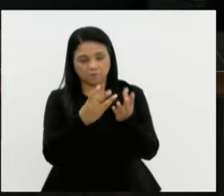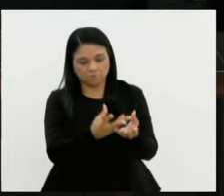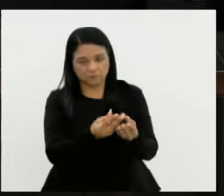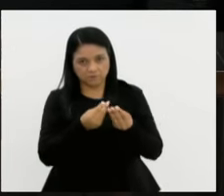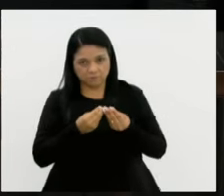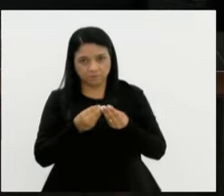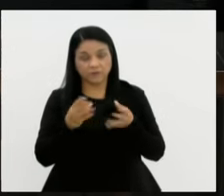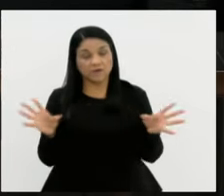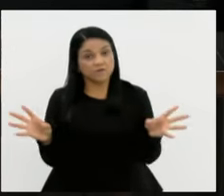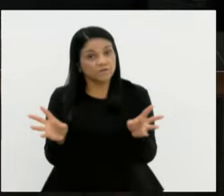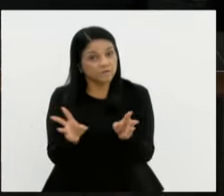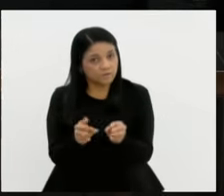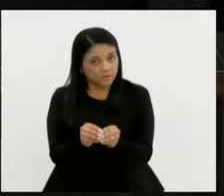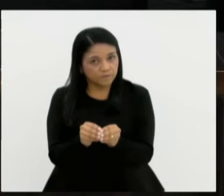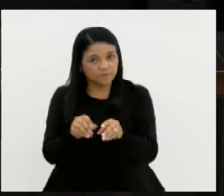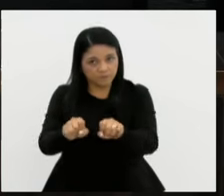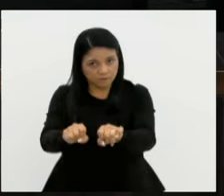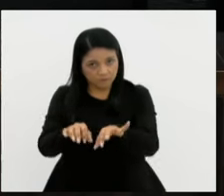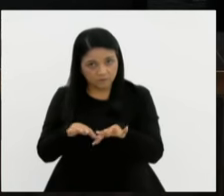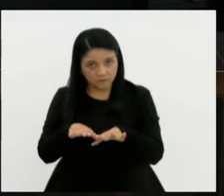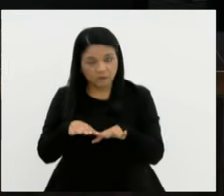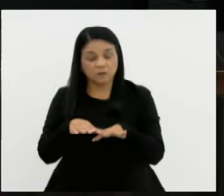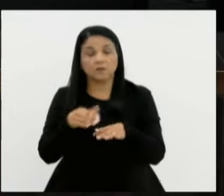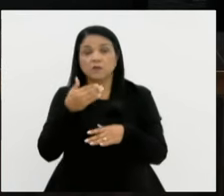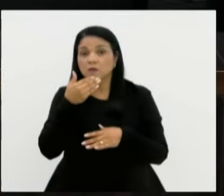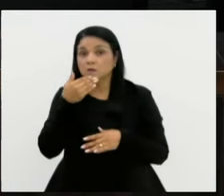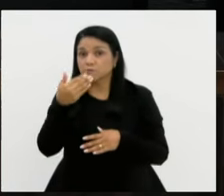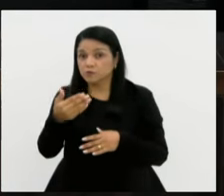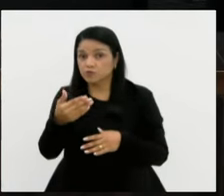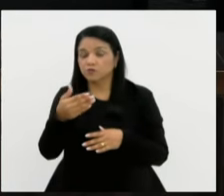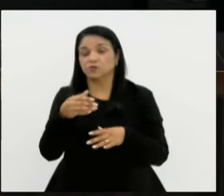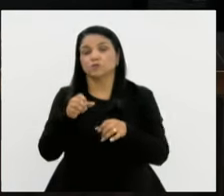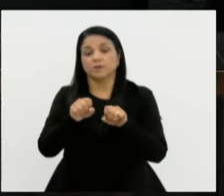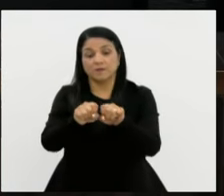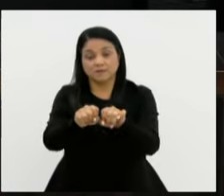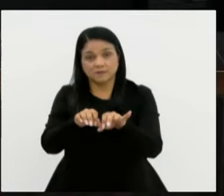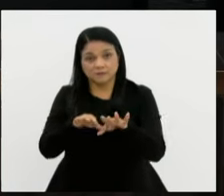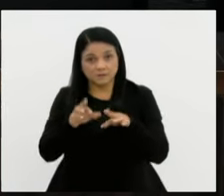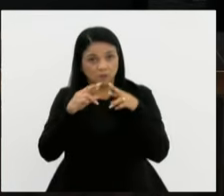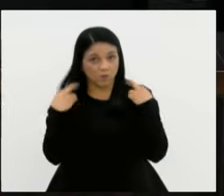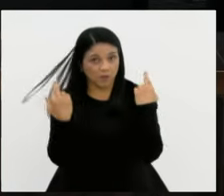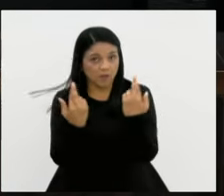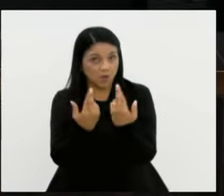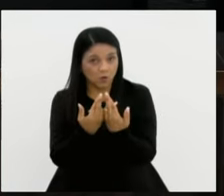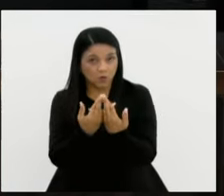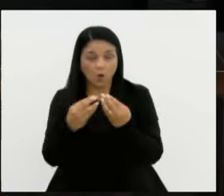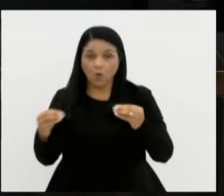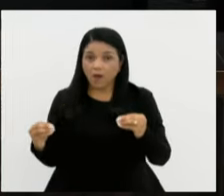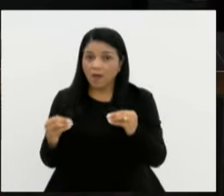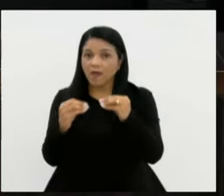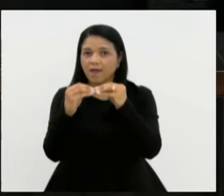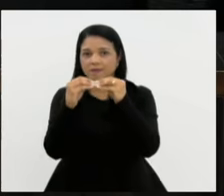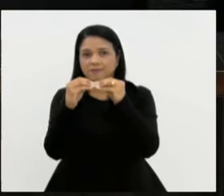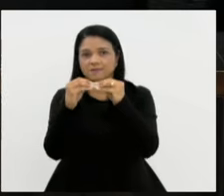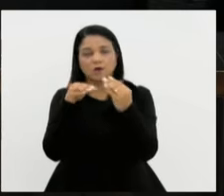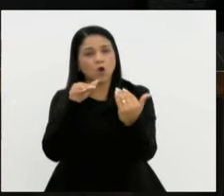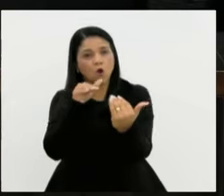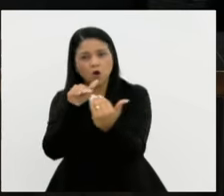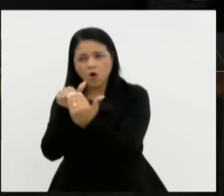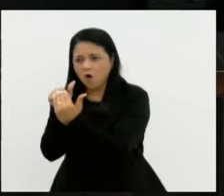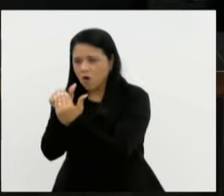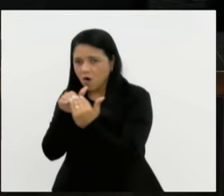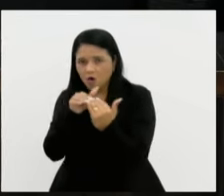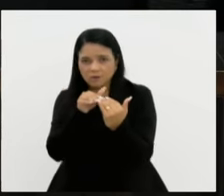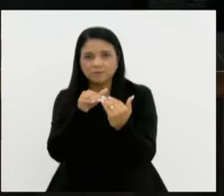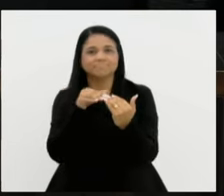e, desde já, convocando uma sessão extraordinária, pedindo a concordância da maioria do plenário,